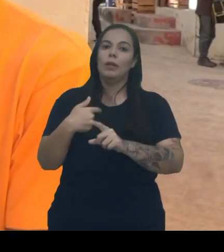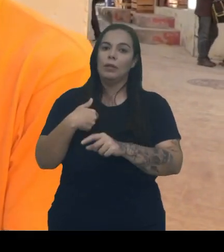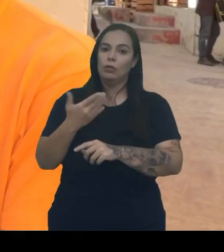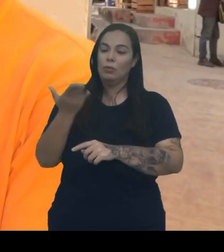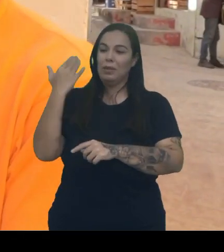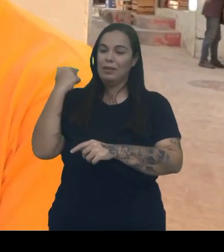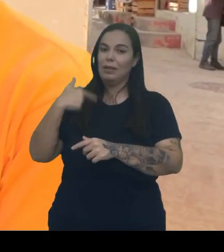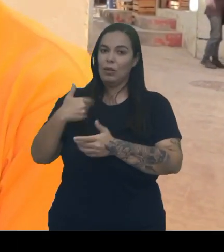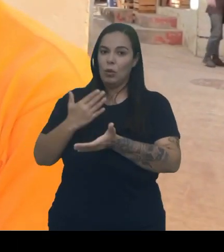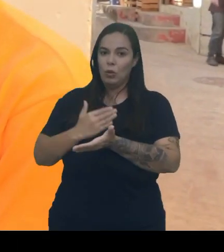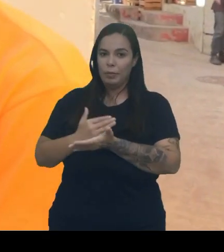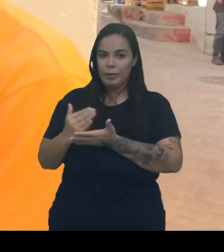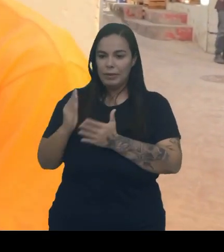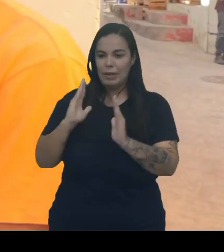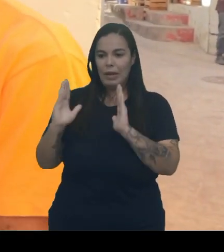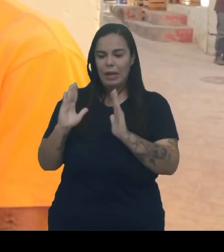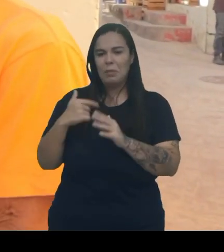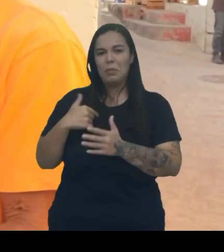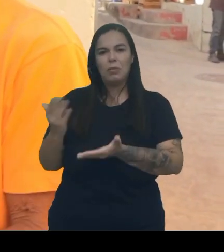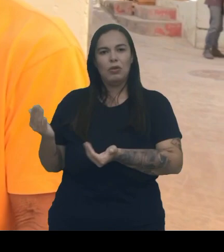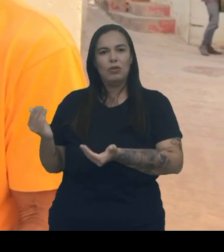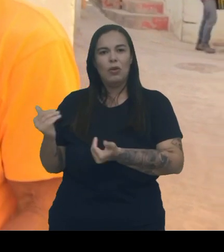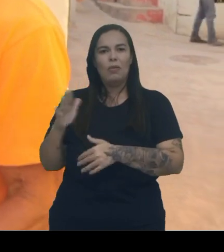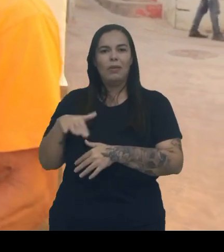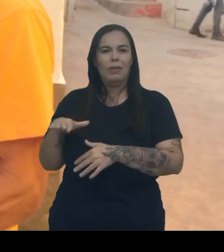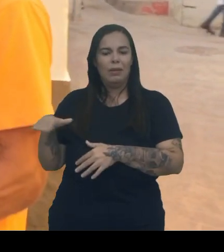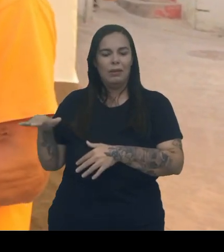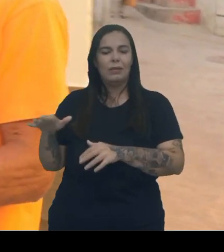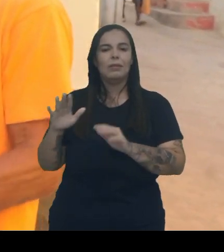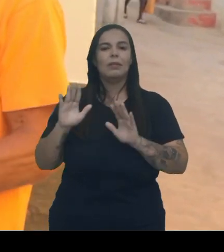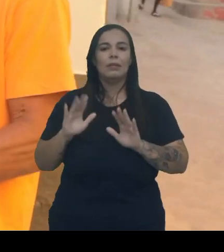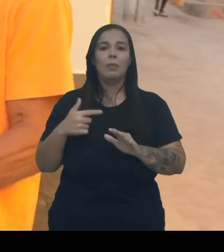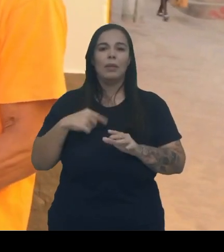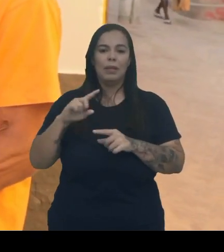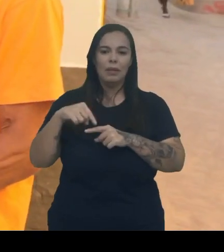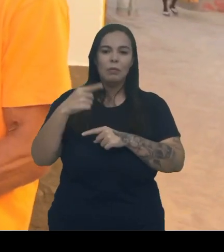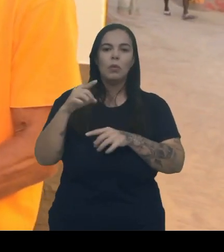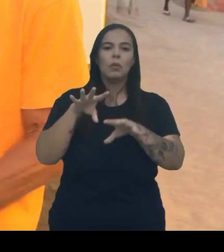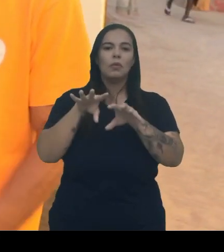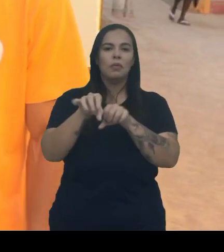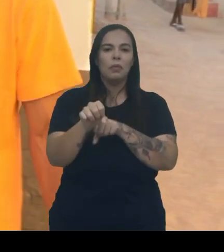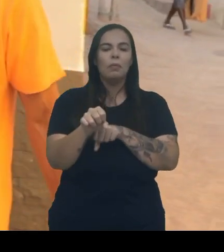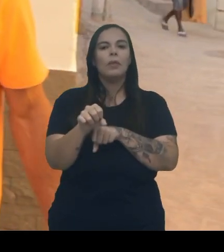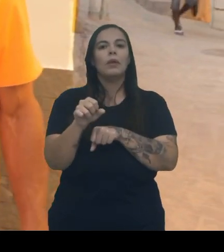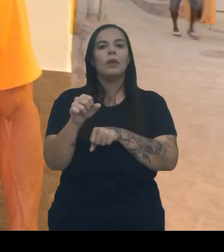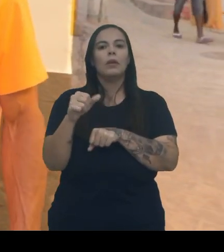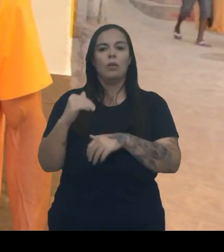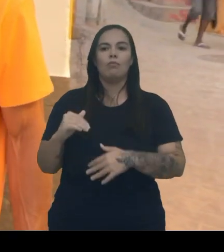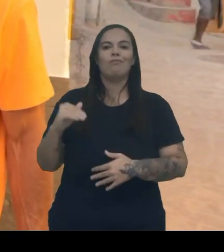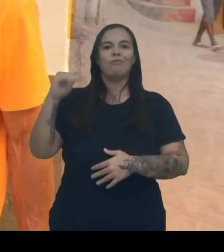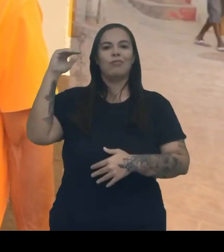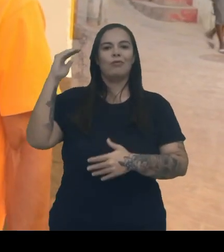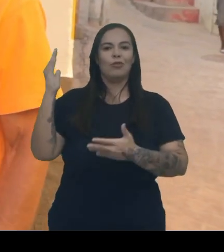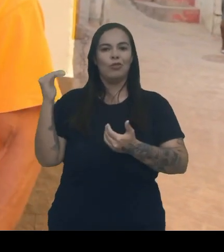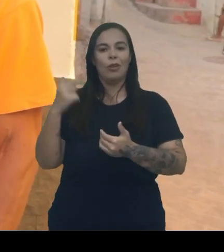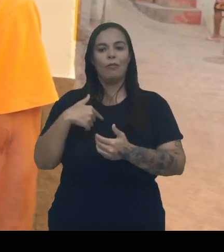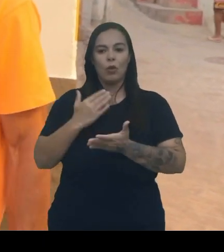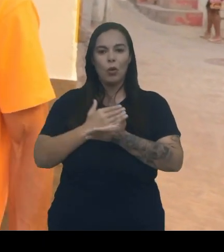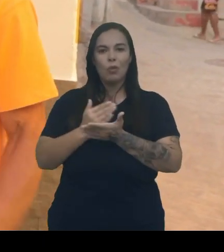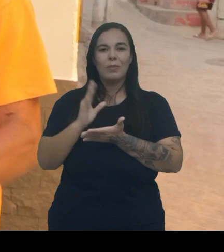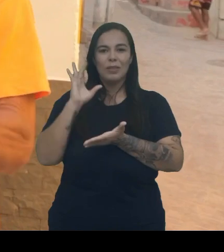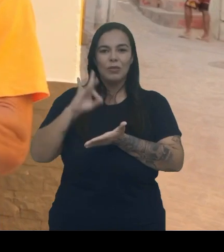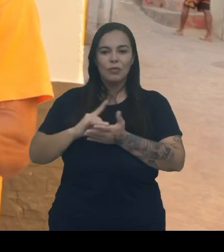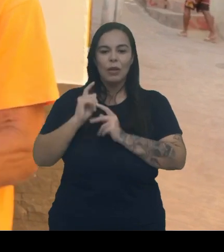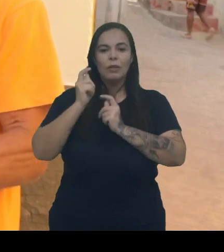que eu comecei a pescar. Eu era garotinho. Mesmo depois que eu me formei, rapaz, que eu comecei